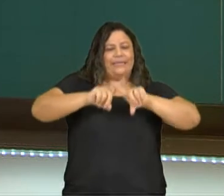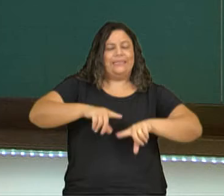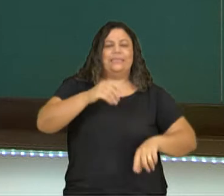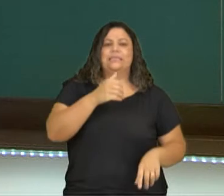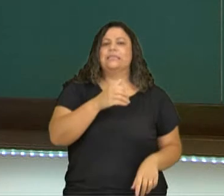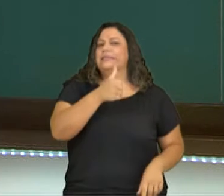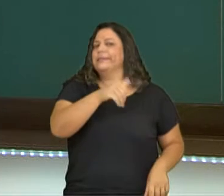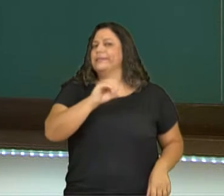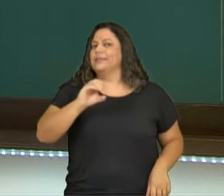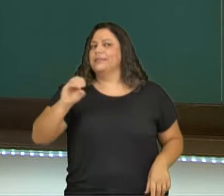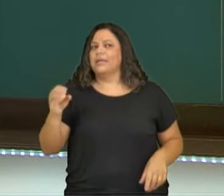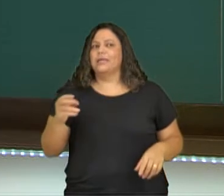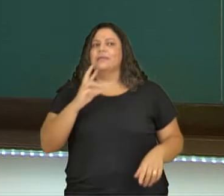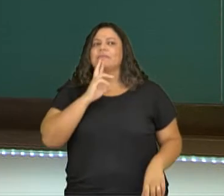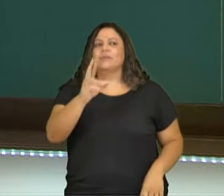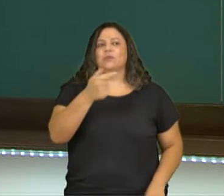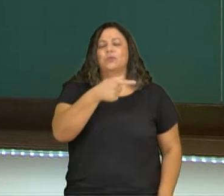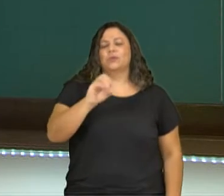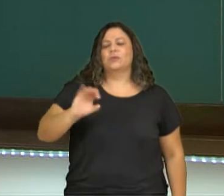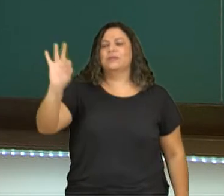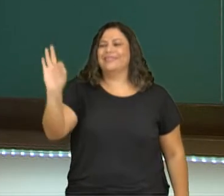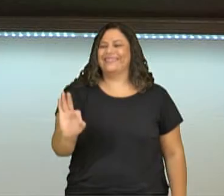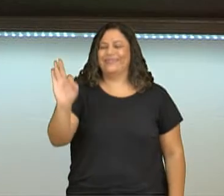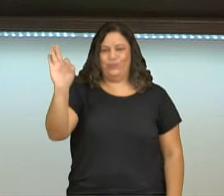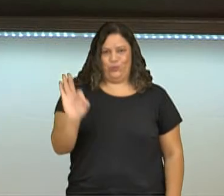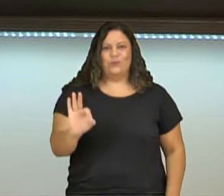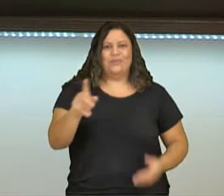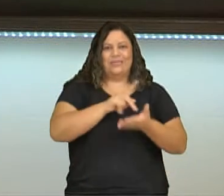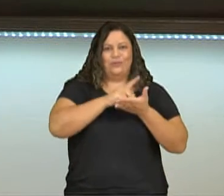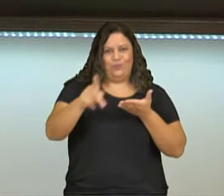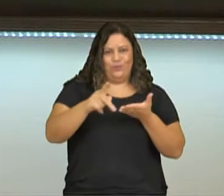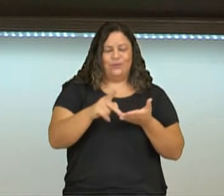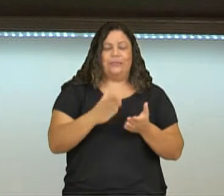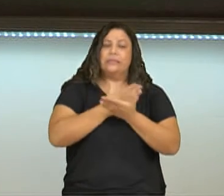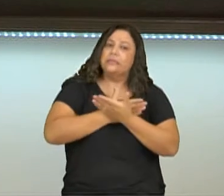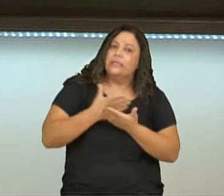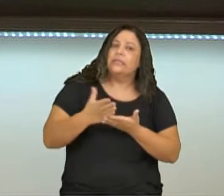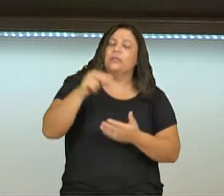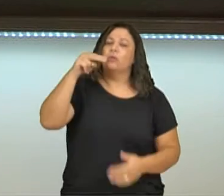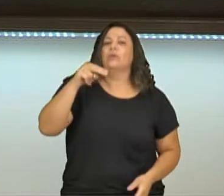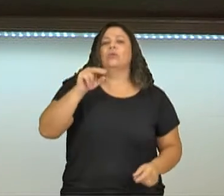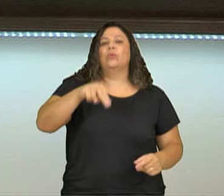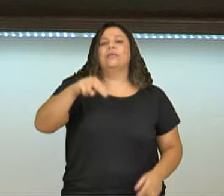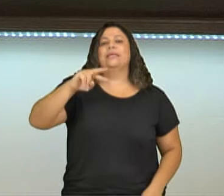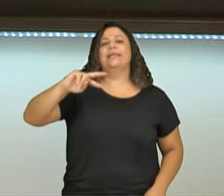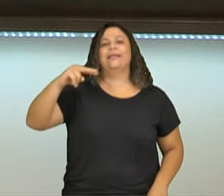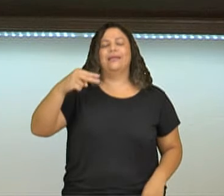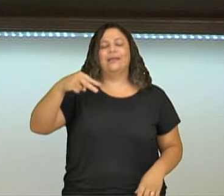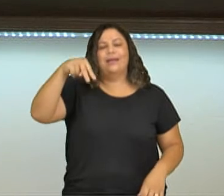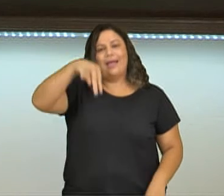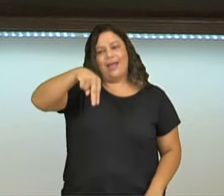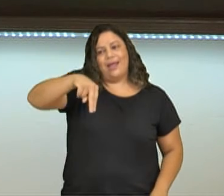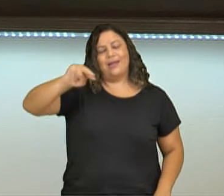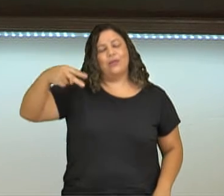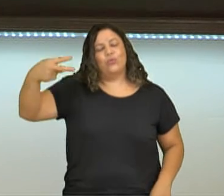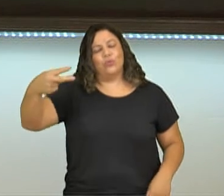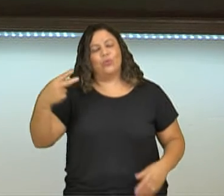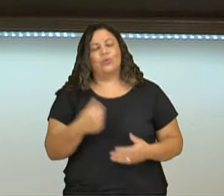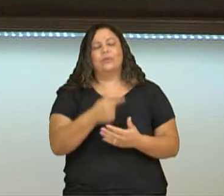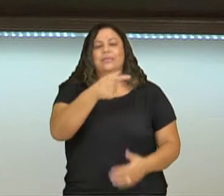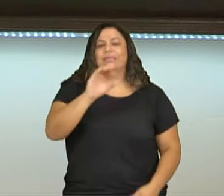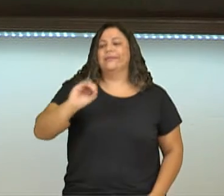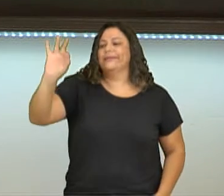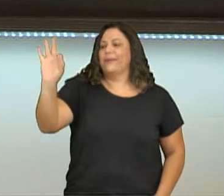100, nós chegamos a 70% de pureza. Então, inicialmente, o gás nitrogênio estava com 70%